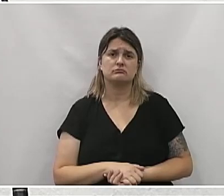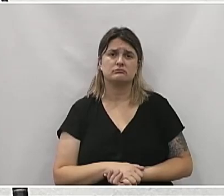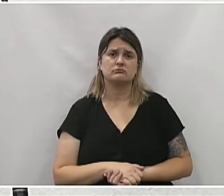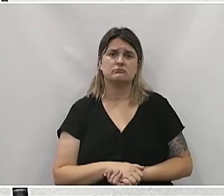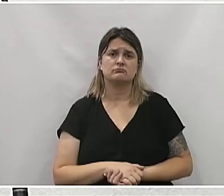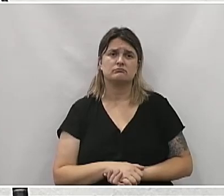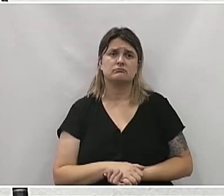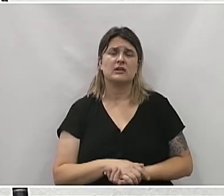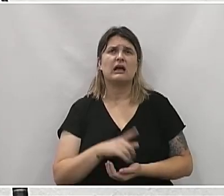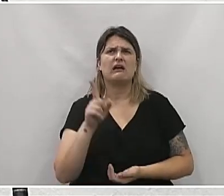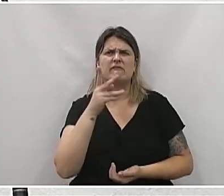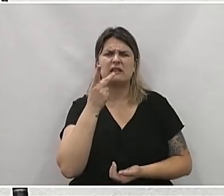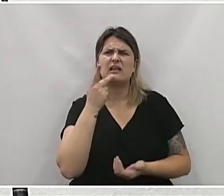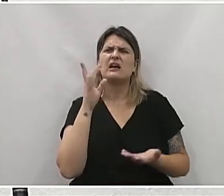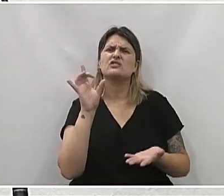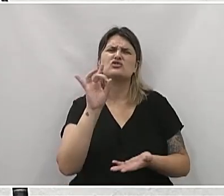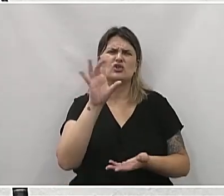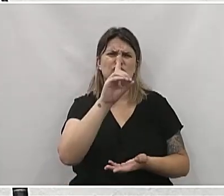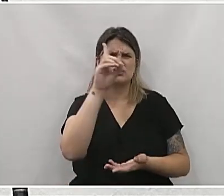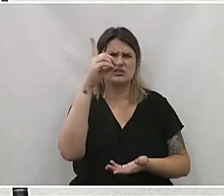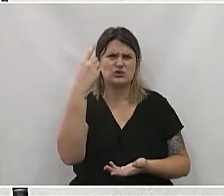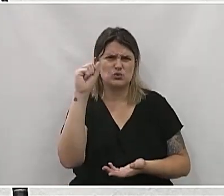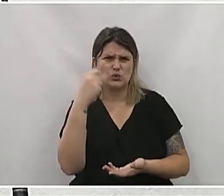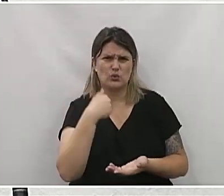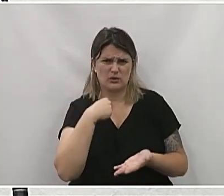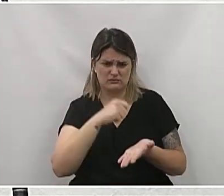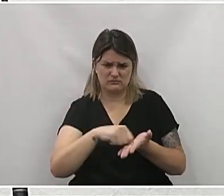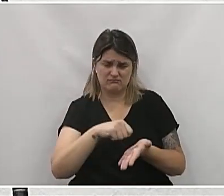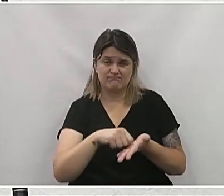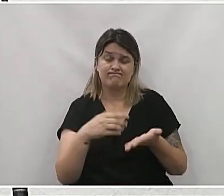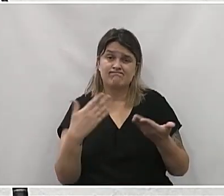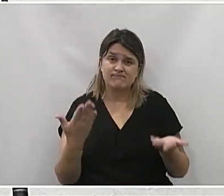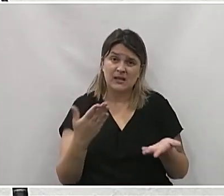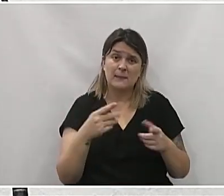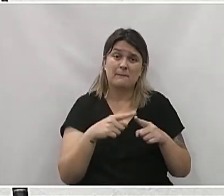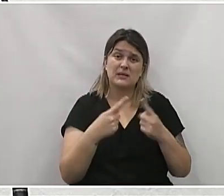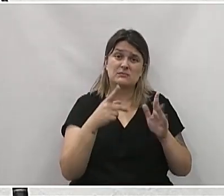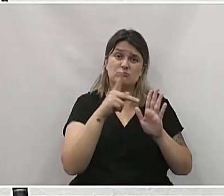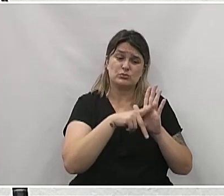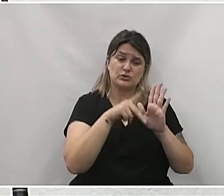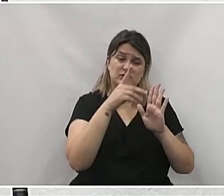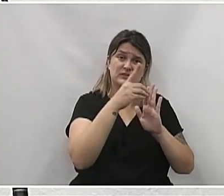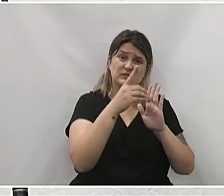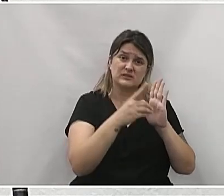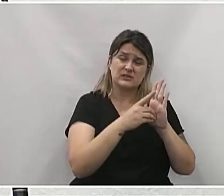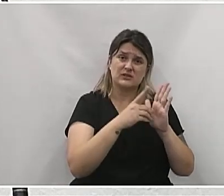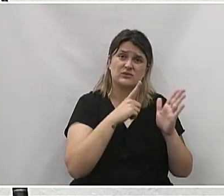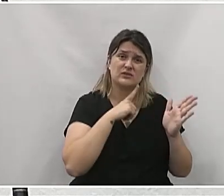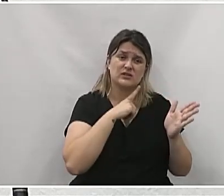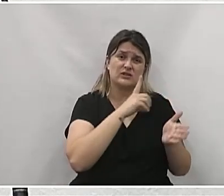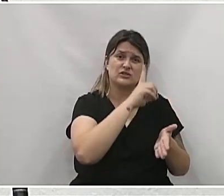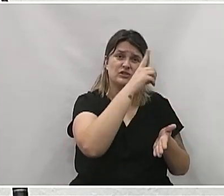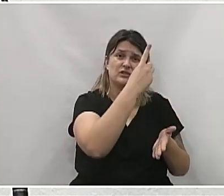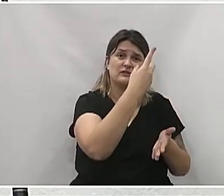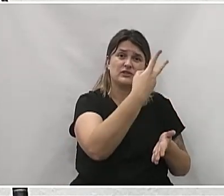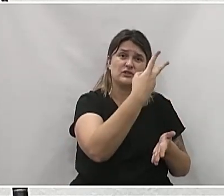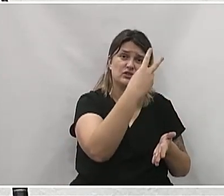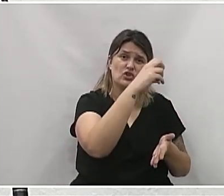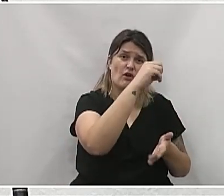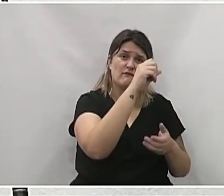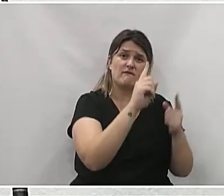Então, o nobre vereador fala, só no dia 18 eu assinei. Pois é, mas o projeto de decreto está a data dia 29 de